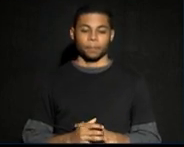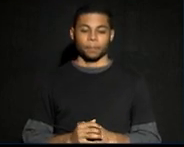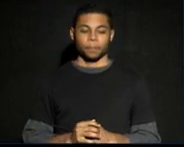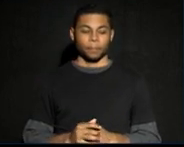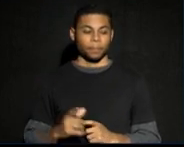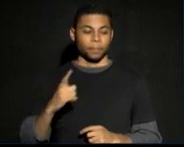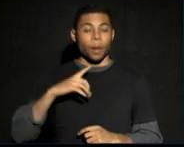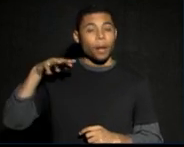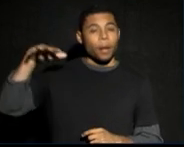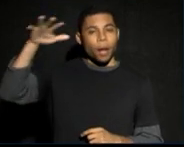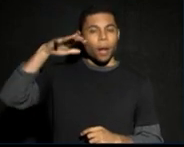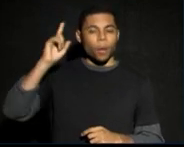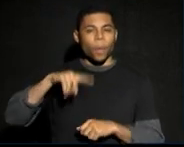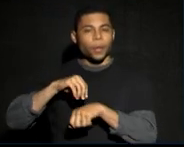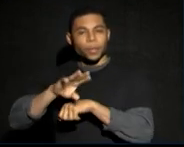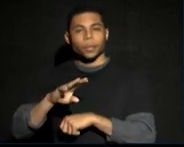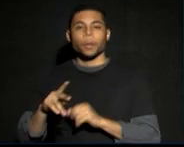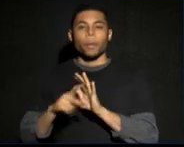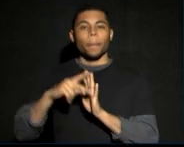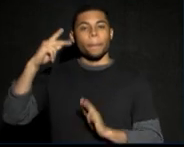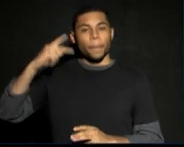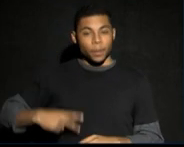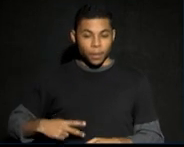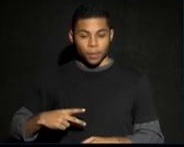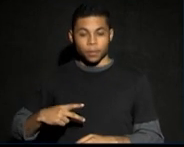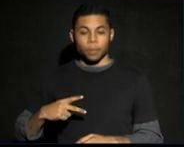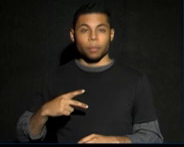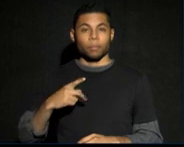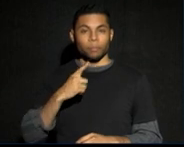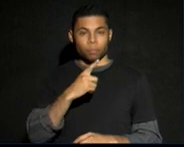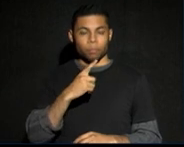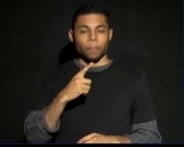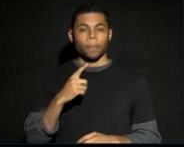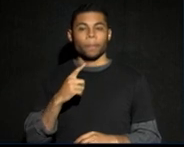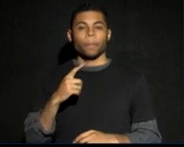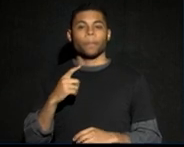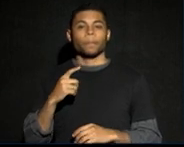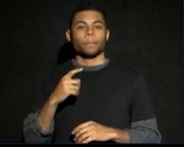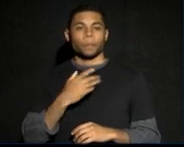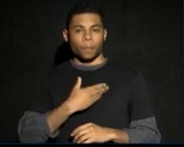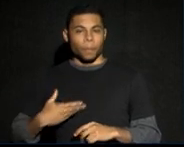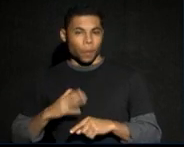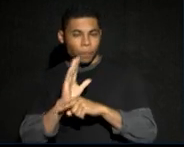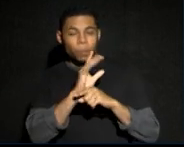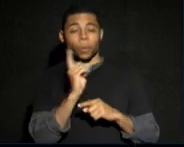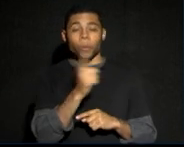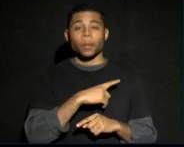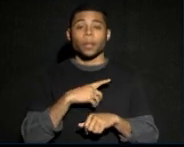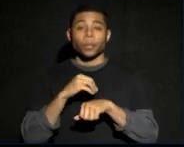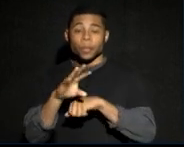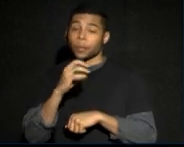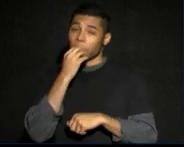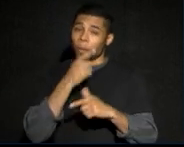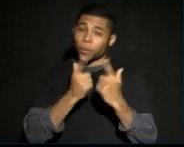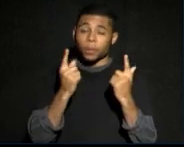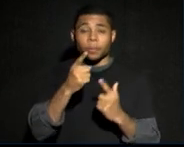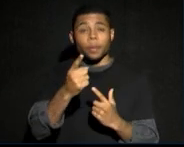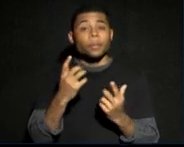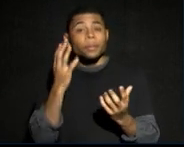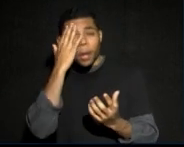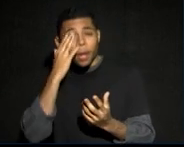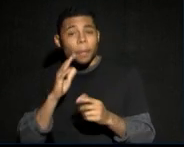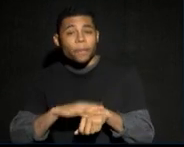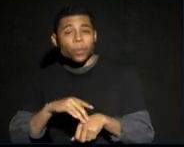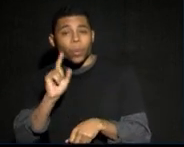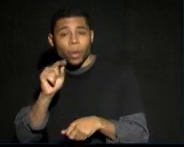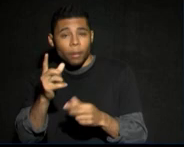os cargos são indicação da presidência da república e a gente recebeu a indicação boa sorte faz o